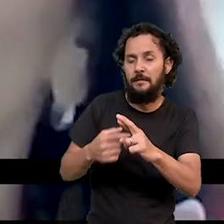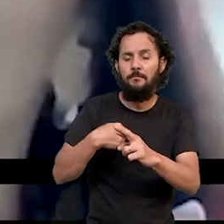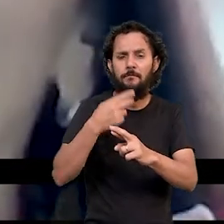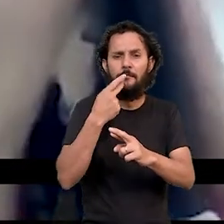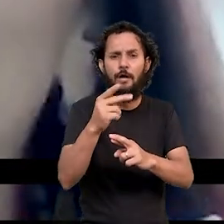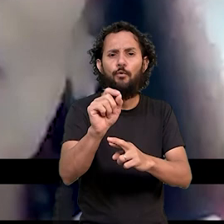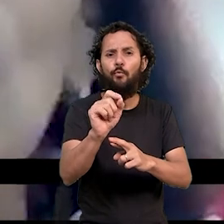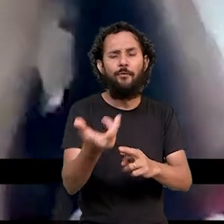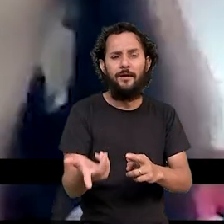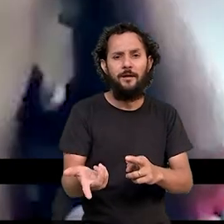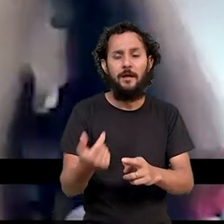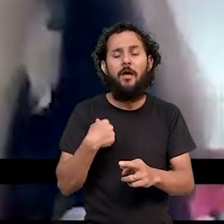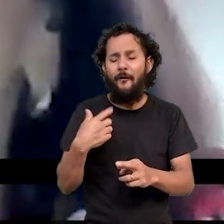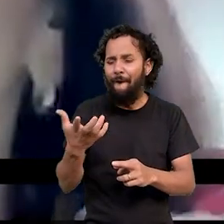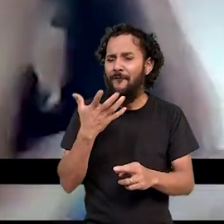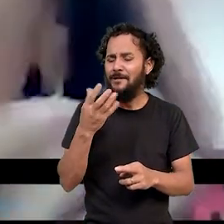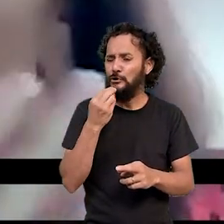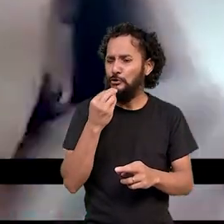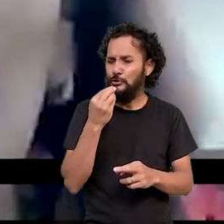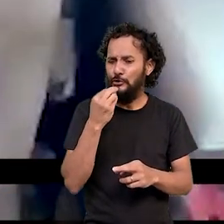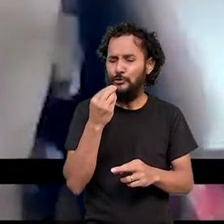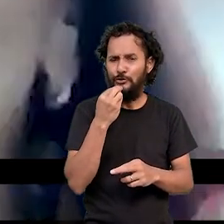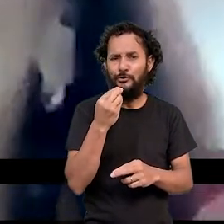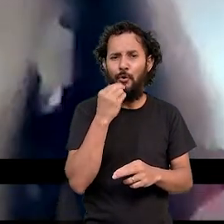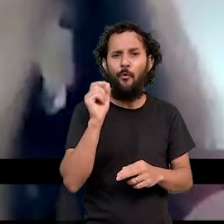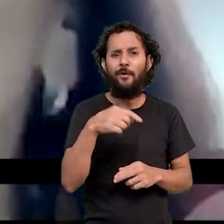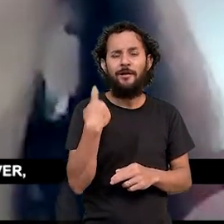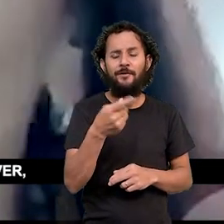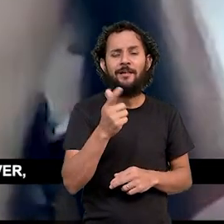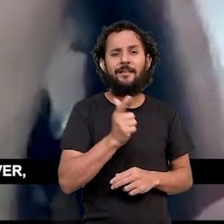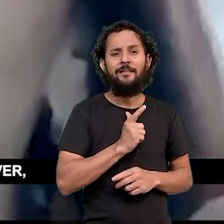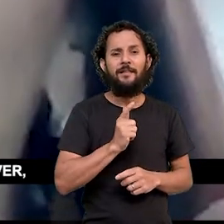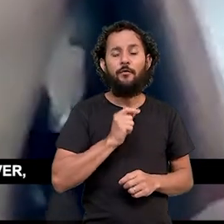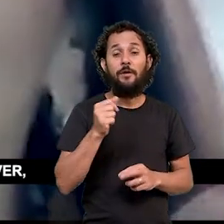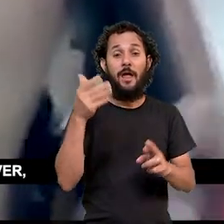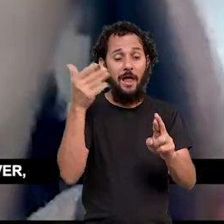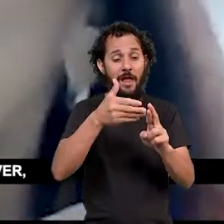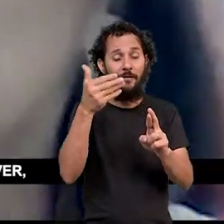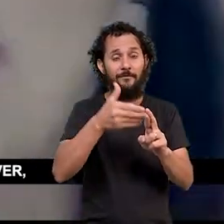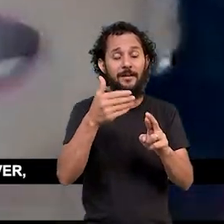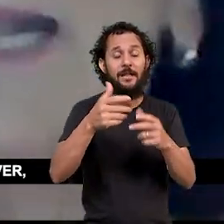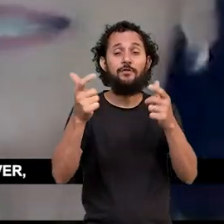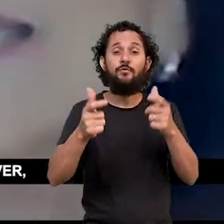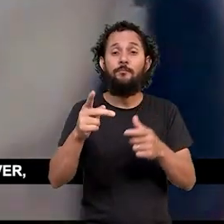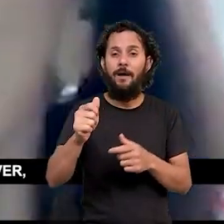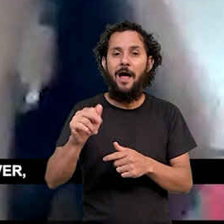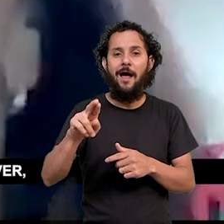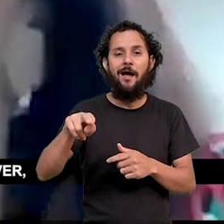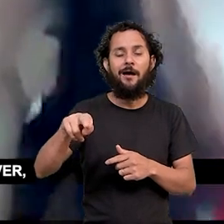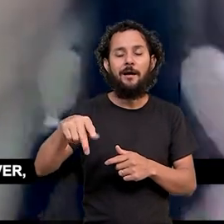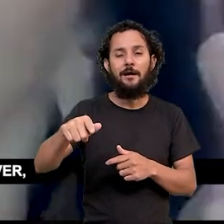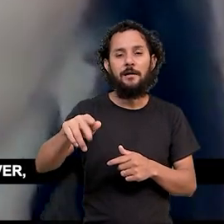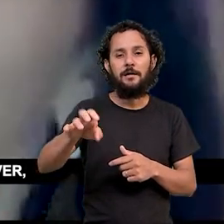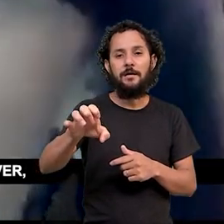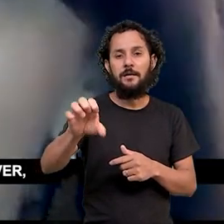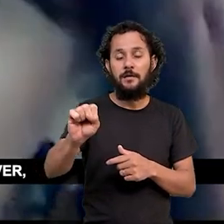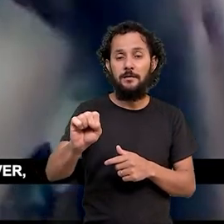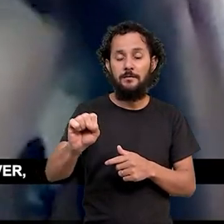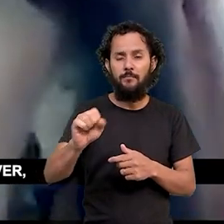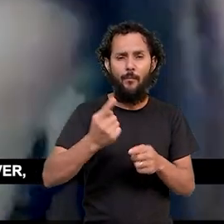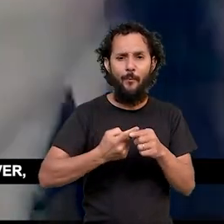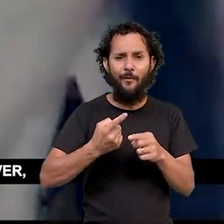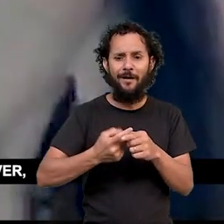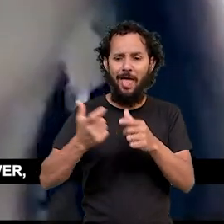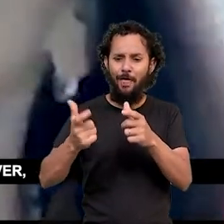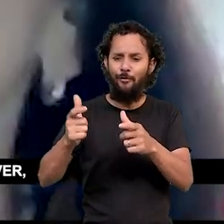eu digo o seguinte, eu gostaria muito que a gente ainda tivesse essa referência dos parques, porque